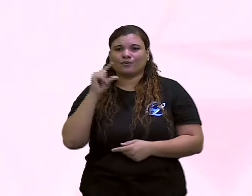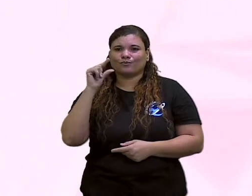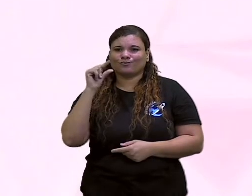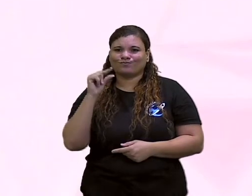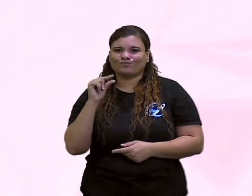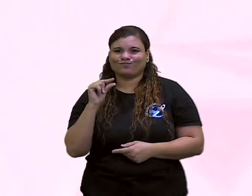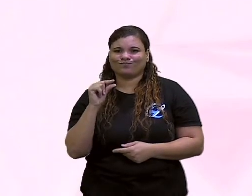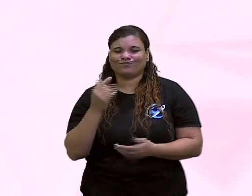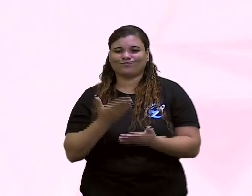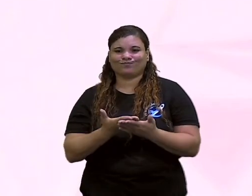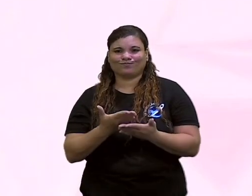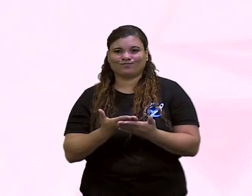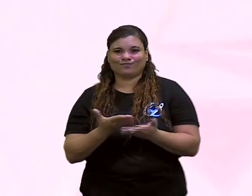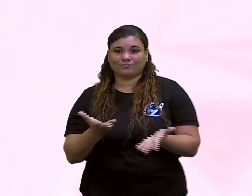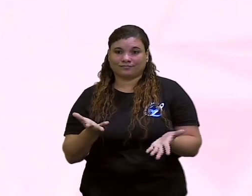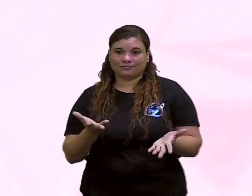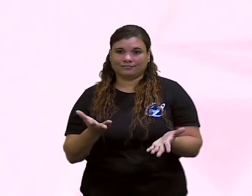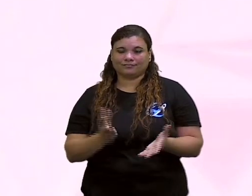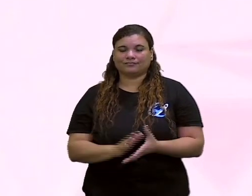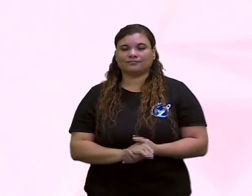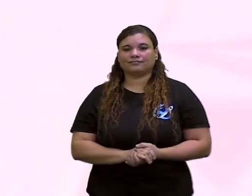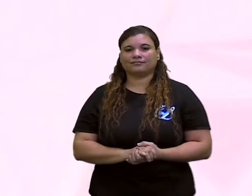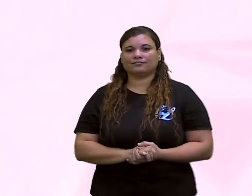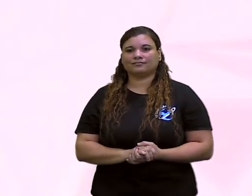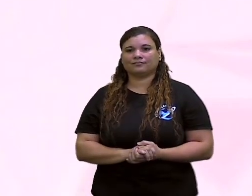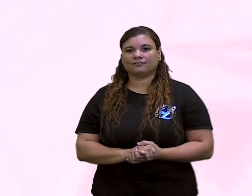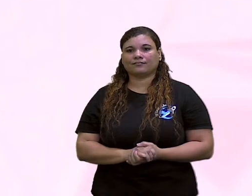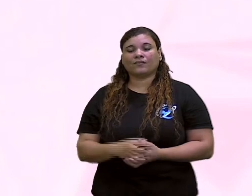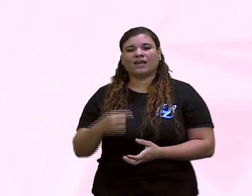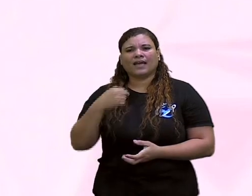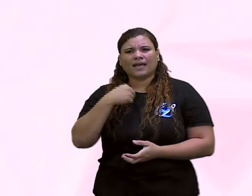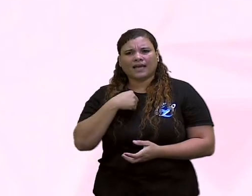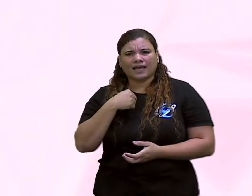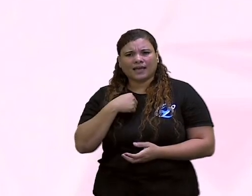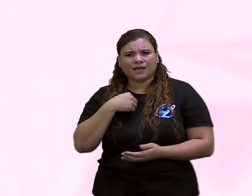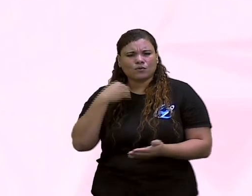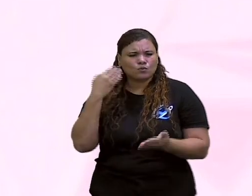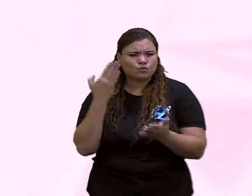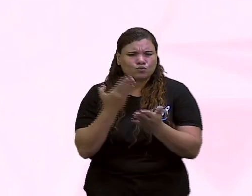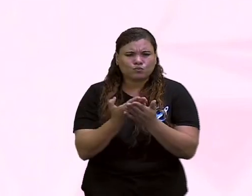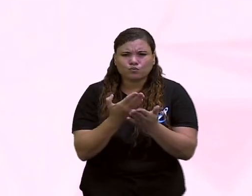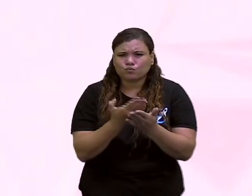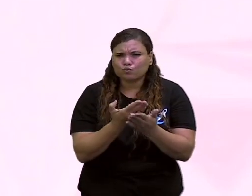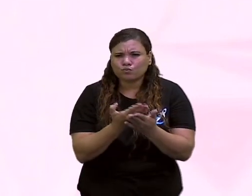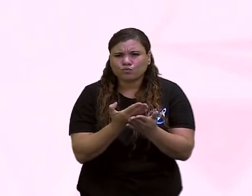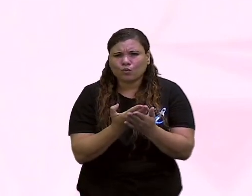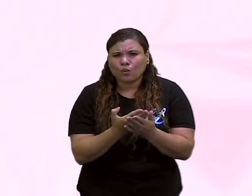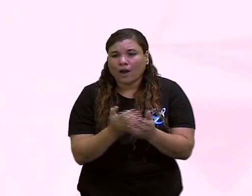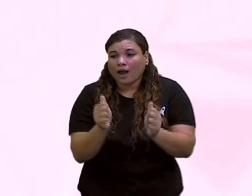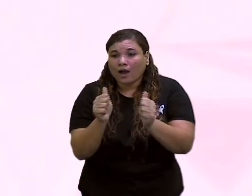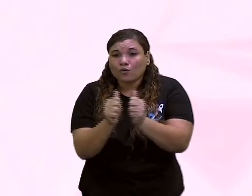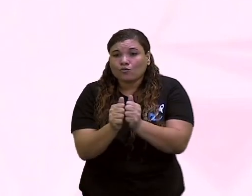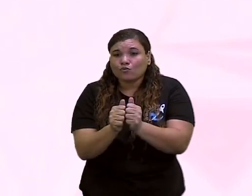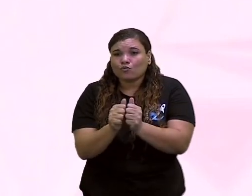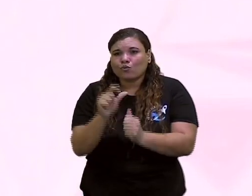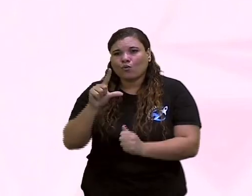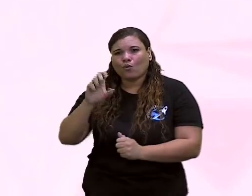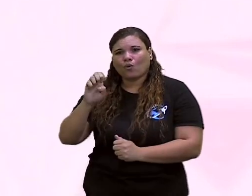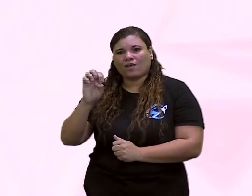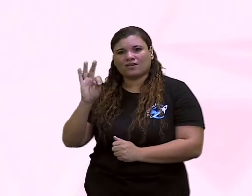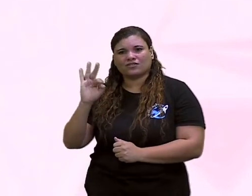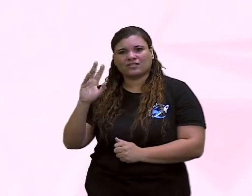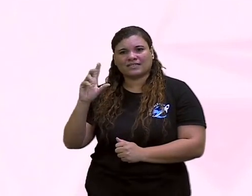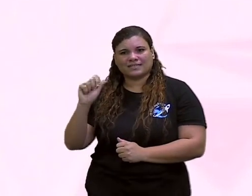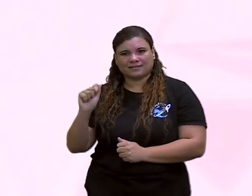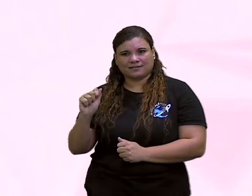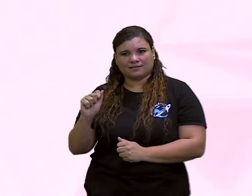intensidade. Vamos continuar. Eu estudei com a Letícia. Então, com a Letícia é